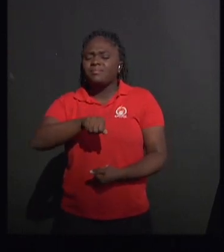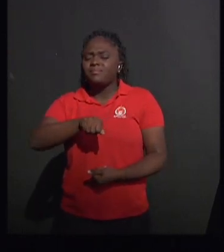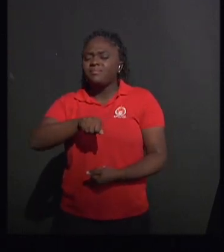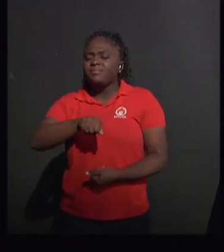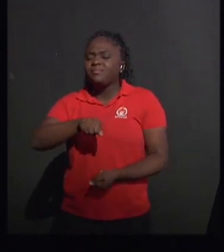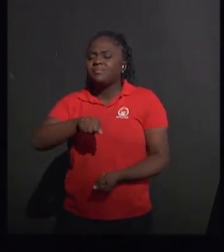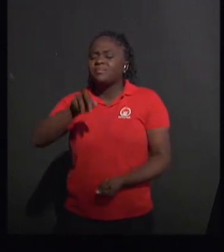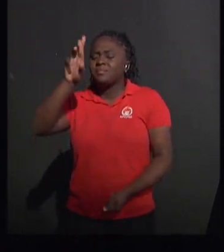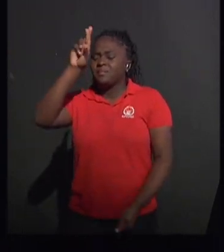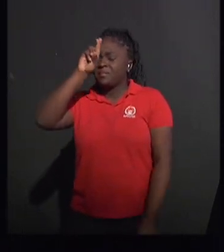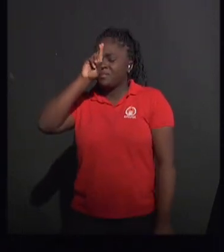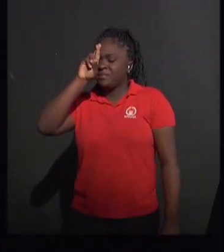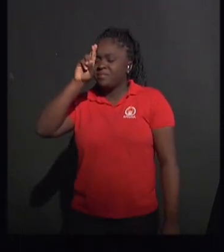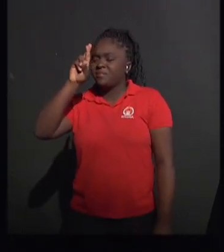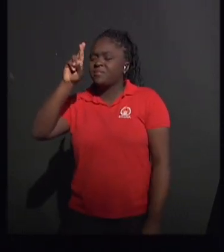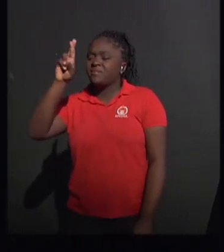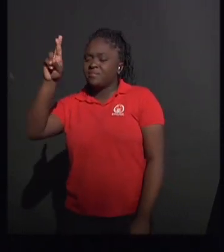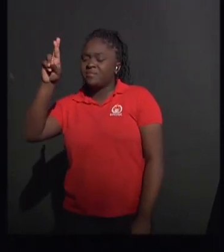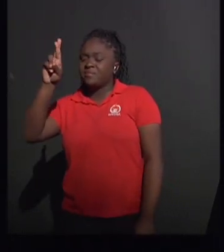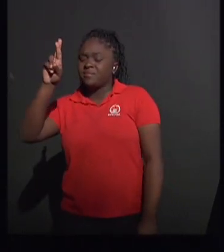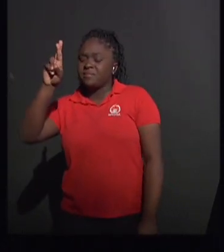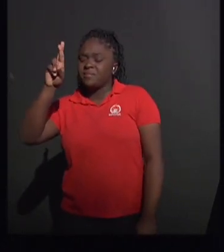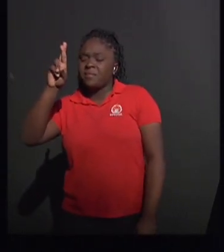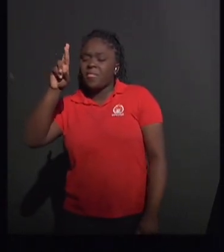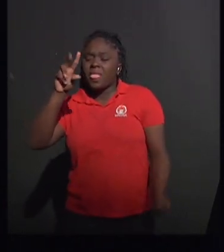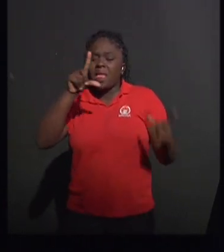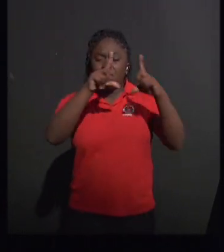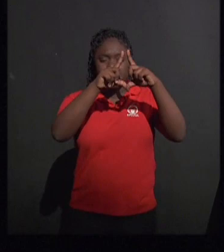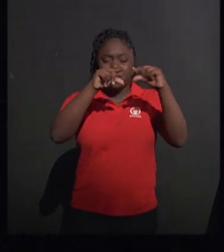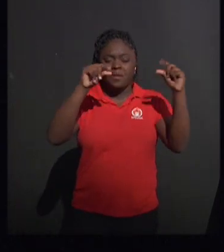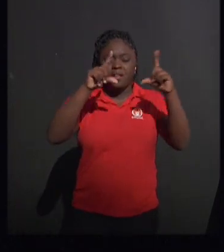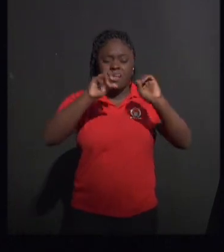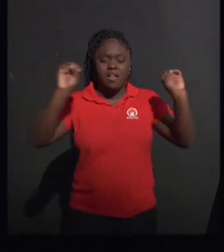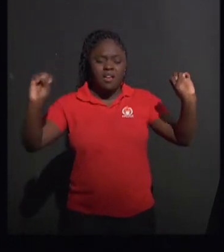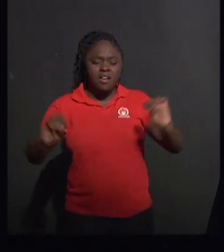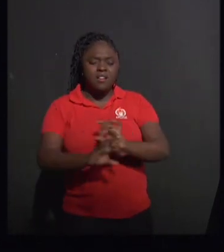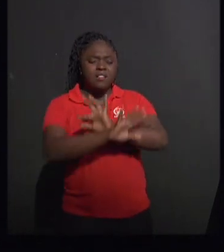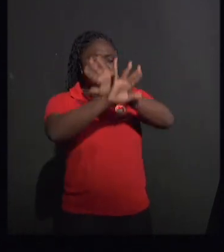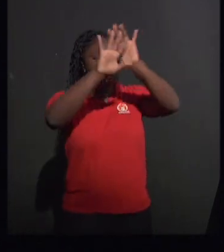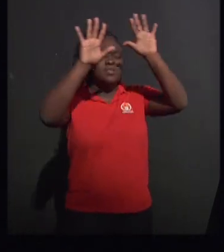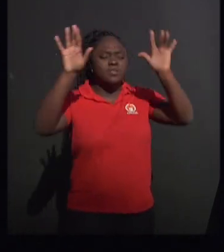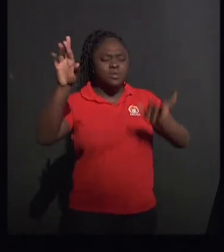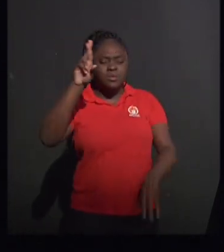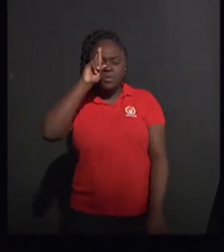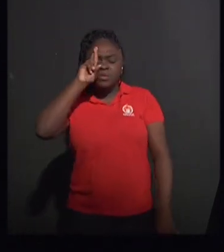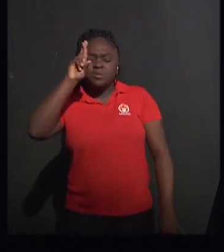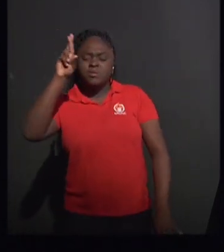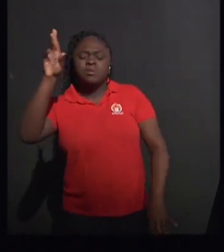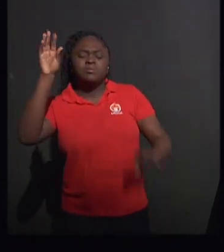Senhor, que Brasília seja inundada pela glória do Senhor, ó Deus.